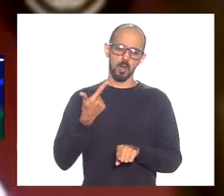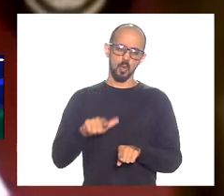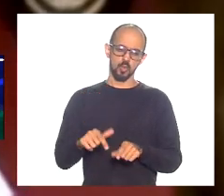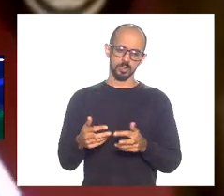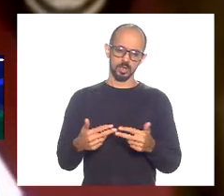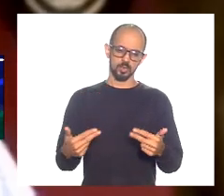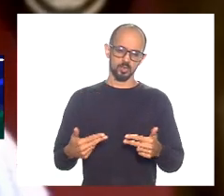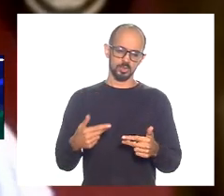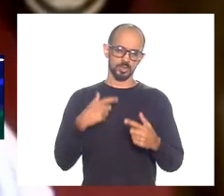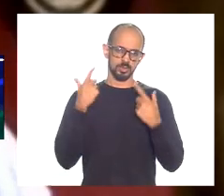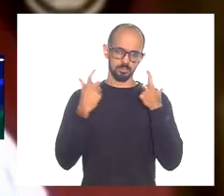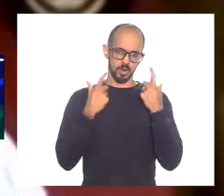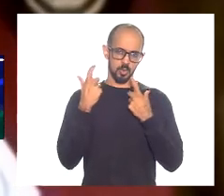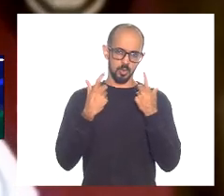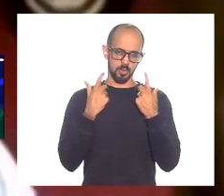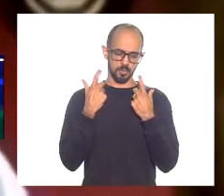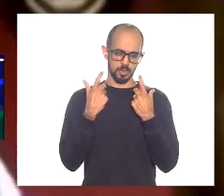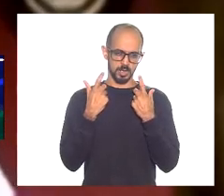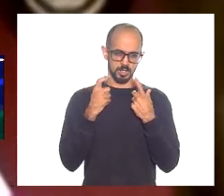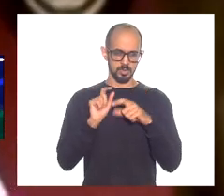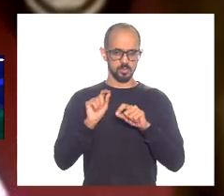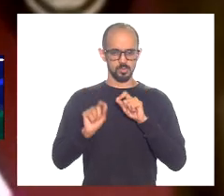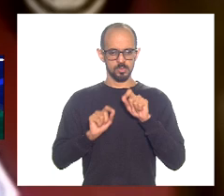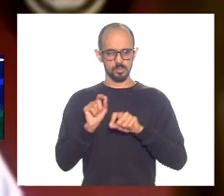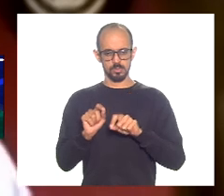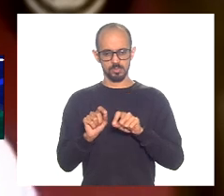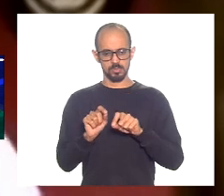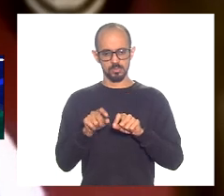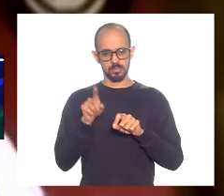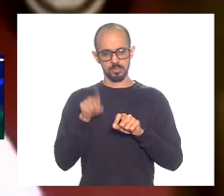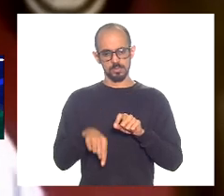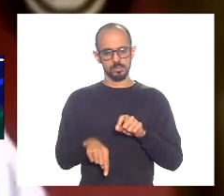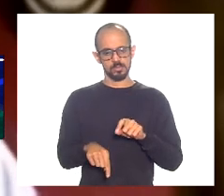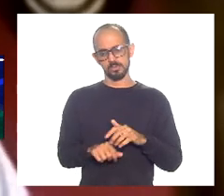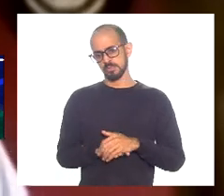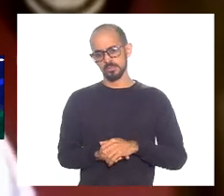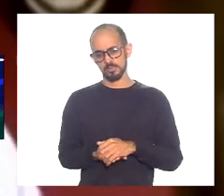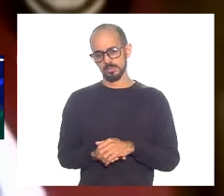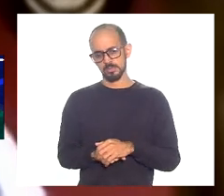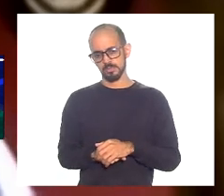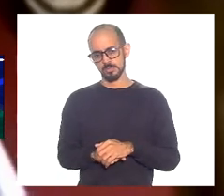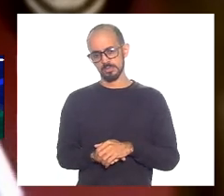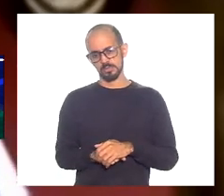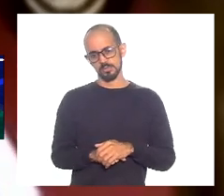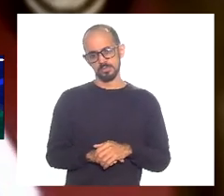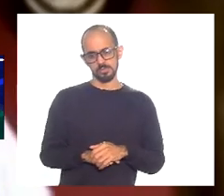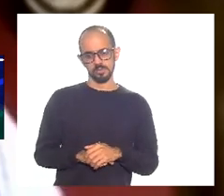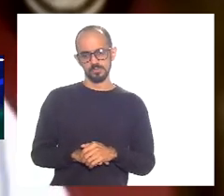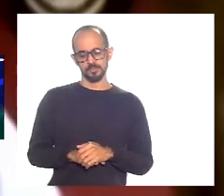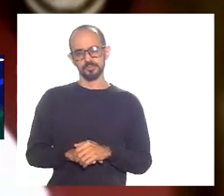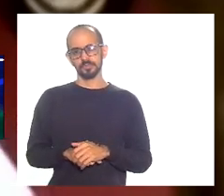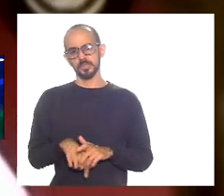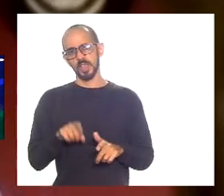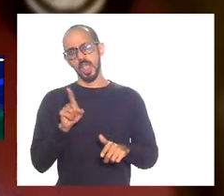que me preocupa também, é esse negócio, por